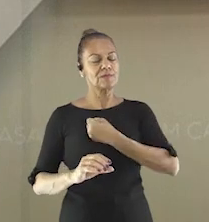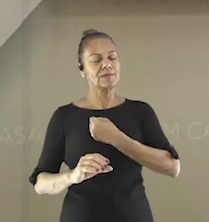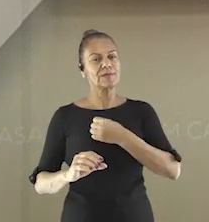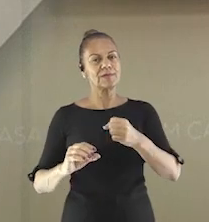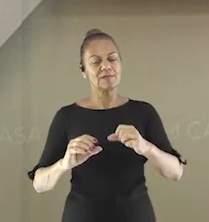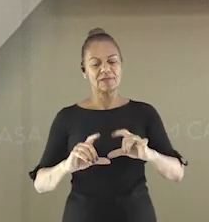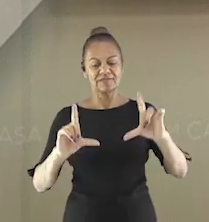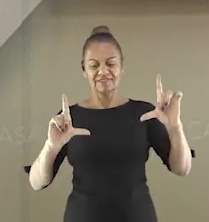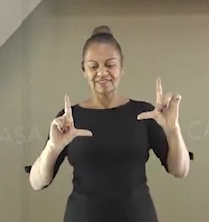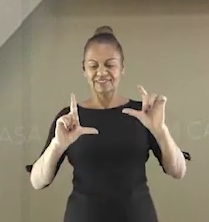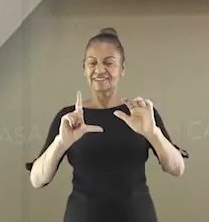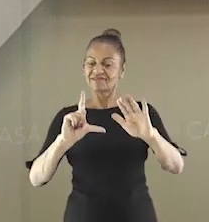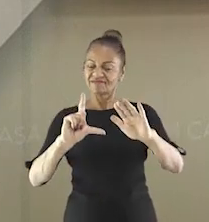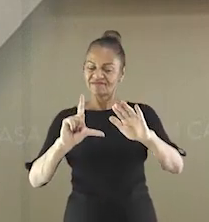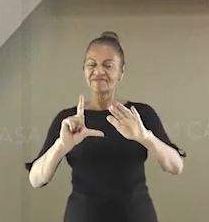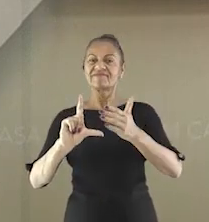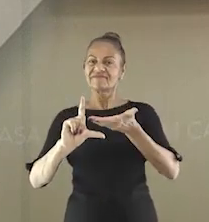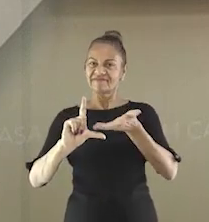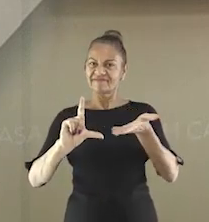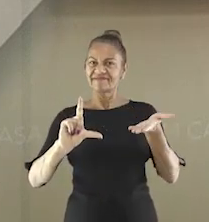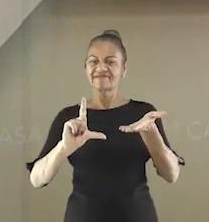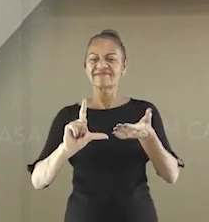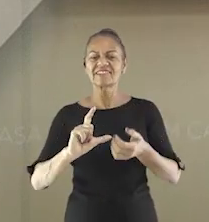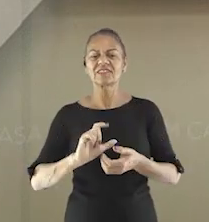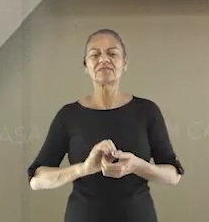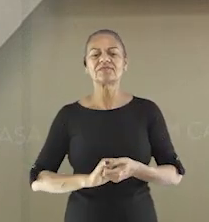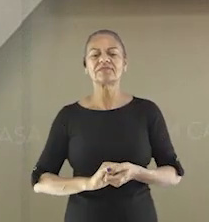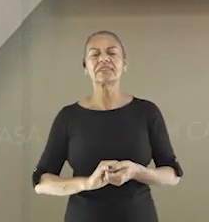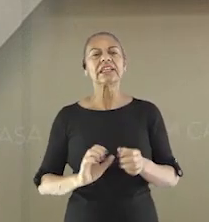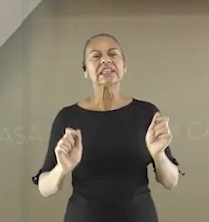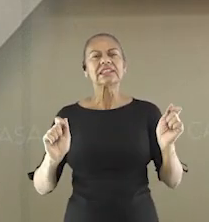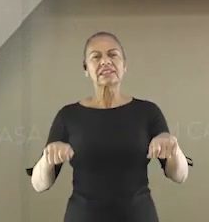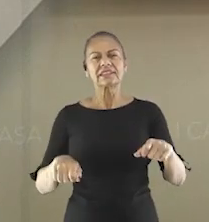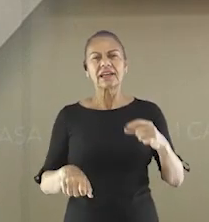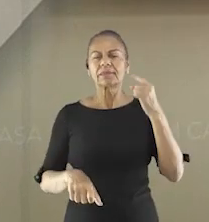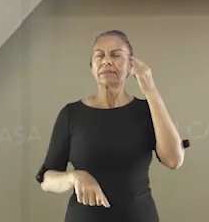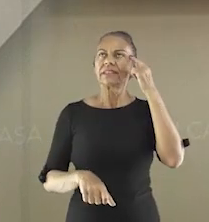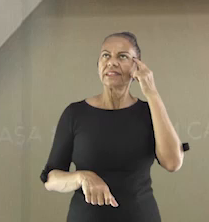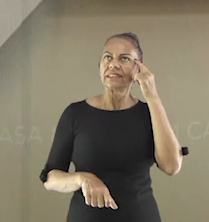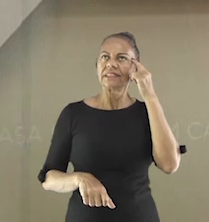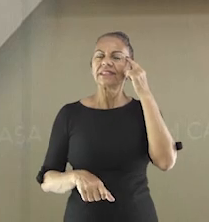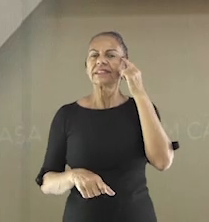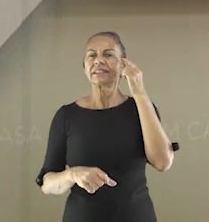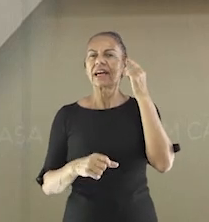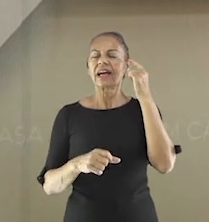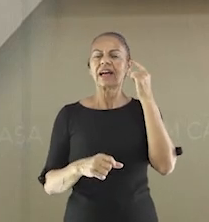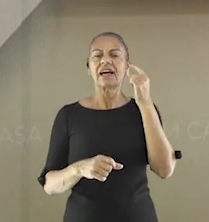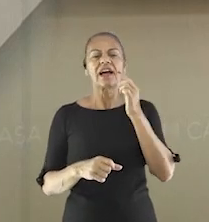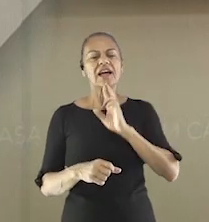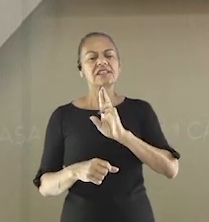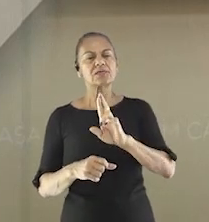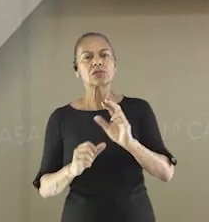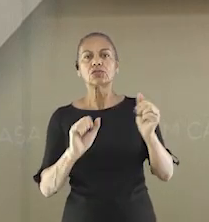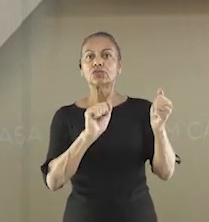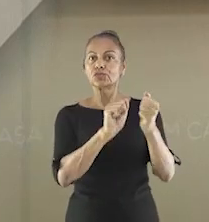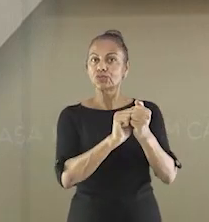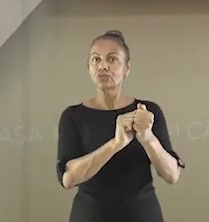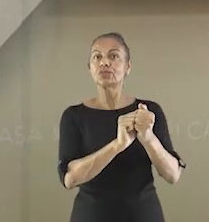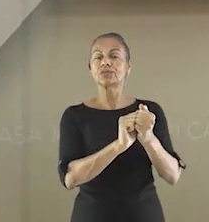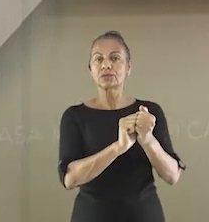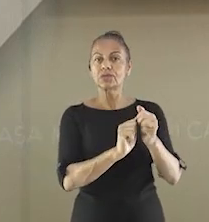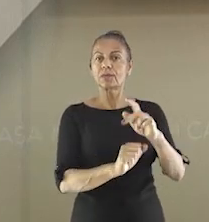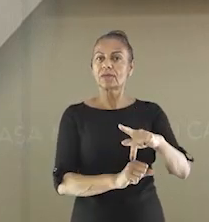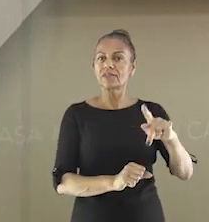996610143. Ou faça a leitura do QR Code dele, que está aqui na tela também. Você pode pensar na resposta junto com seus